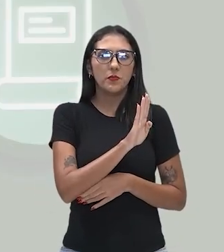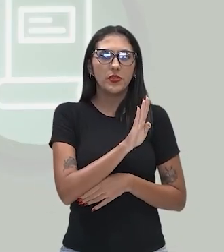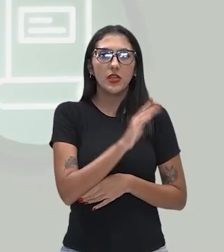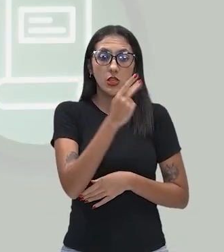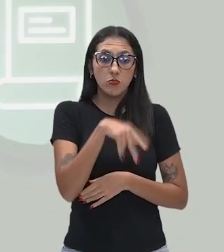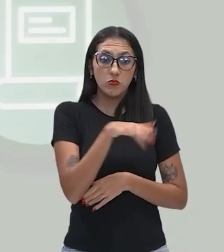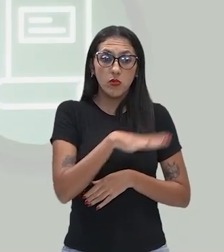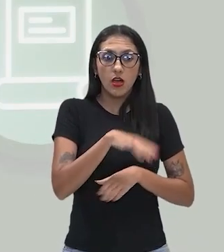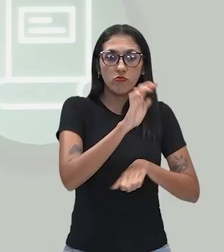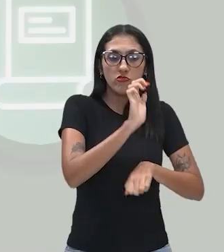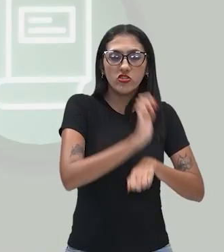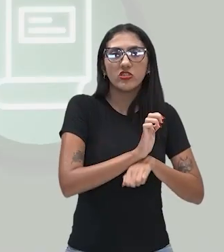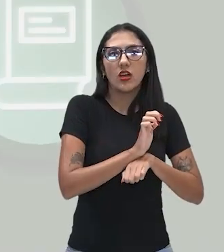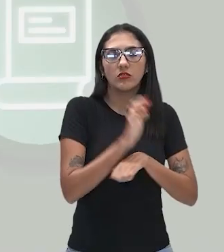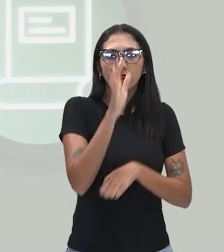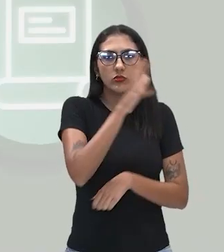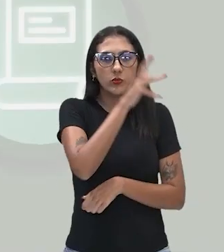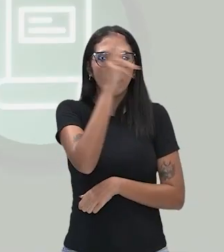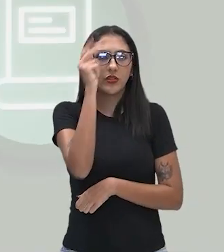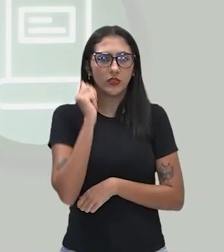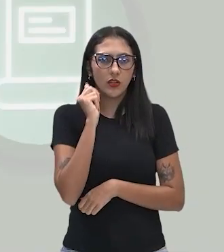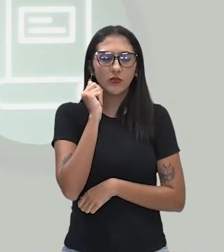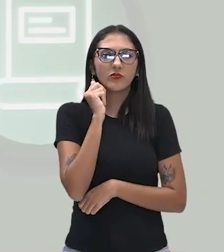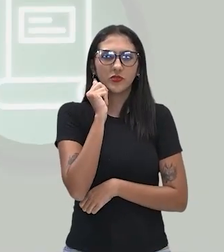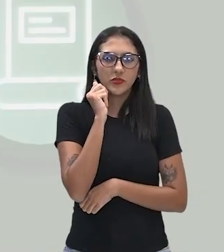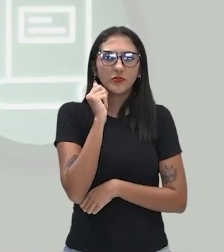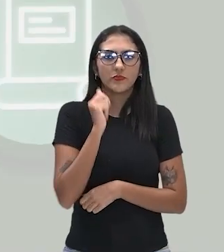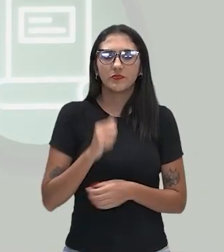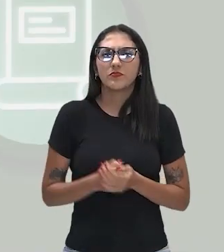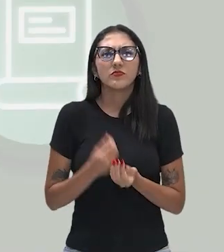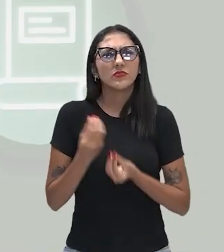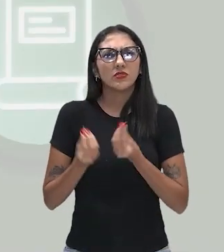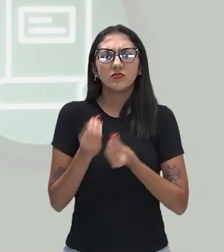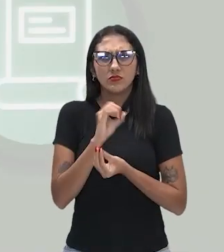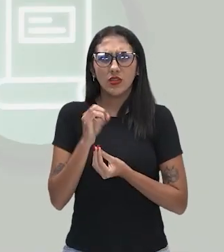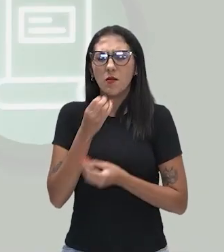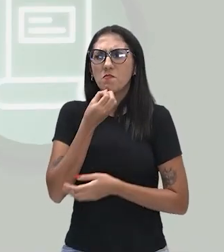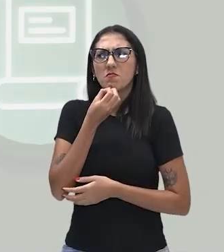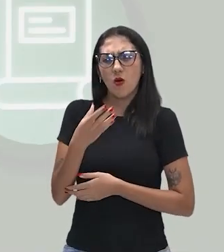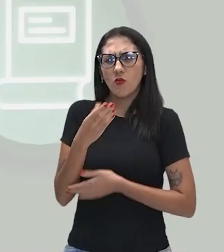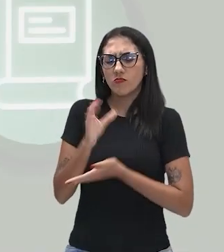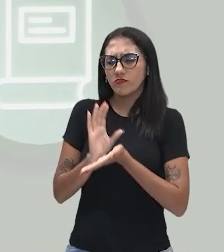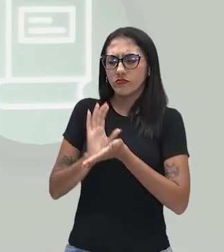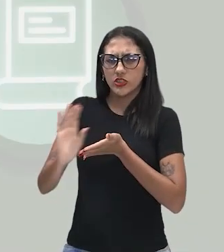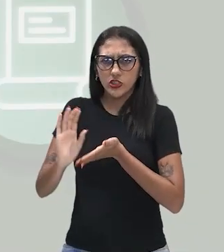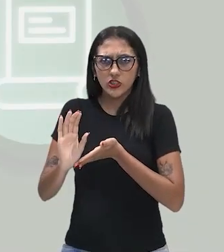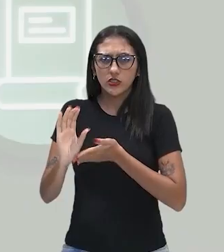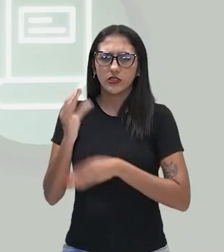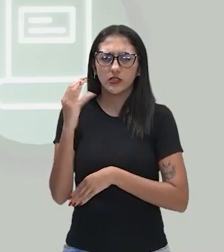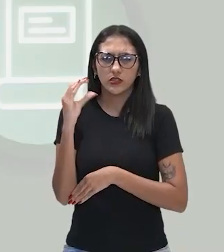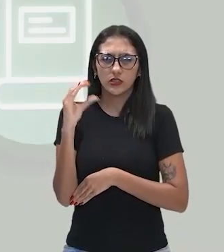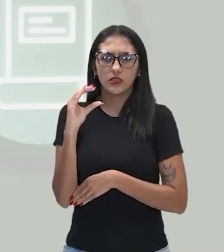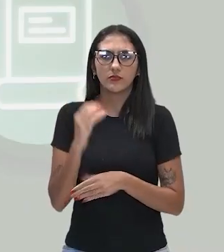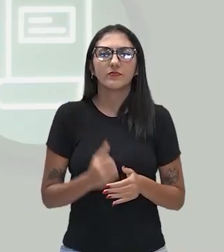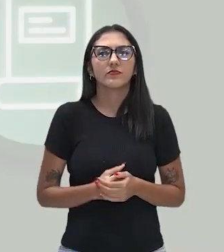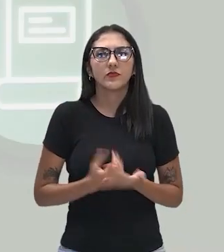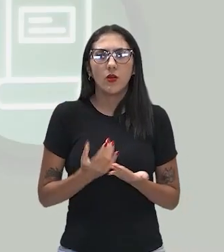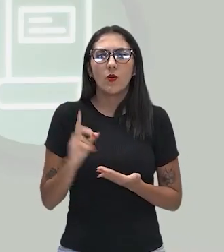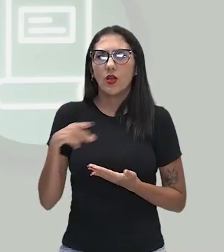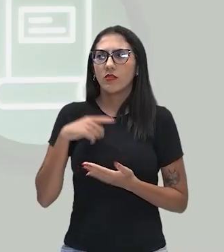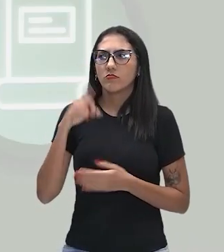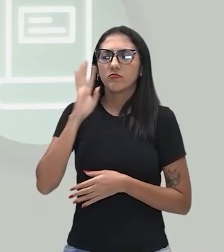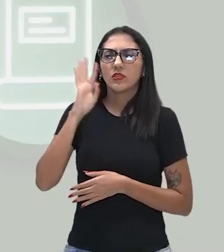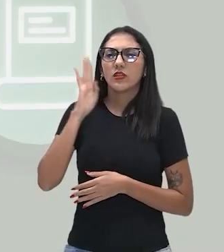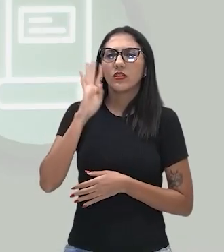inteira. O quanto, então, será que vale investir na ciência? E aí é sobre essa reflexão que eu quero